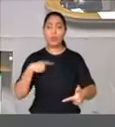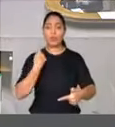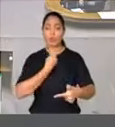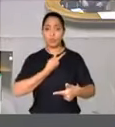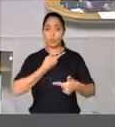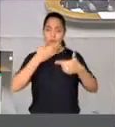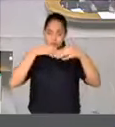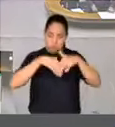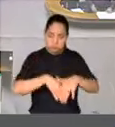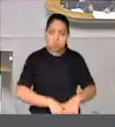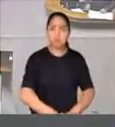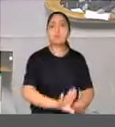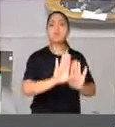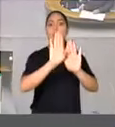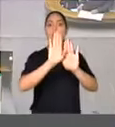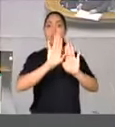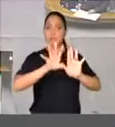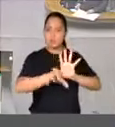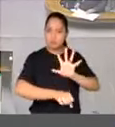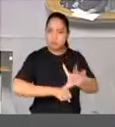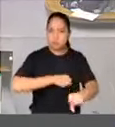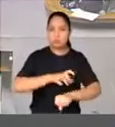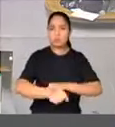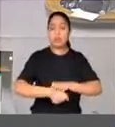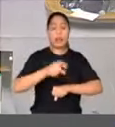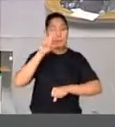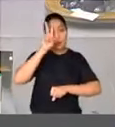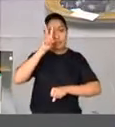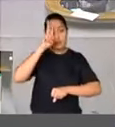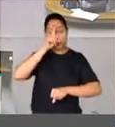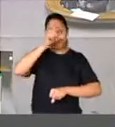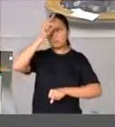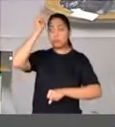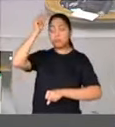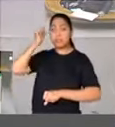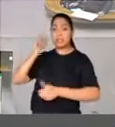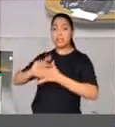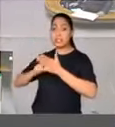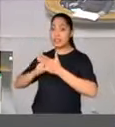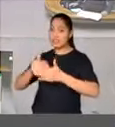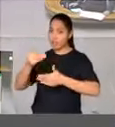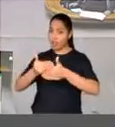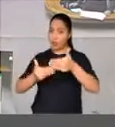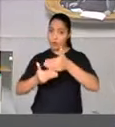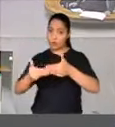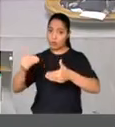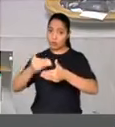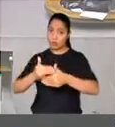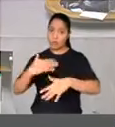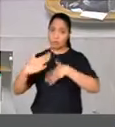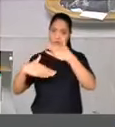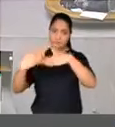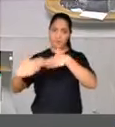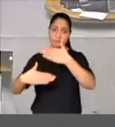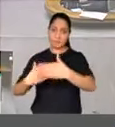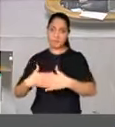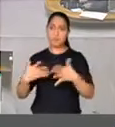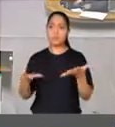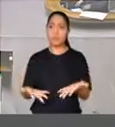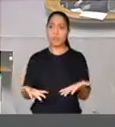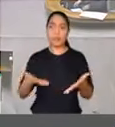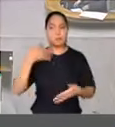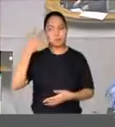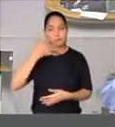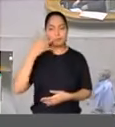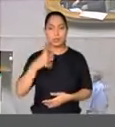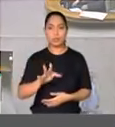mas a gente lembra que é uma eterna construção. E passo então a palavra